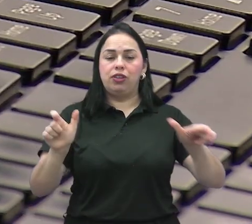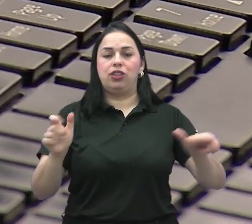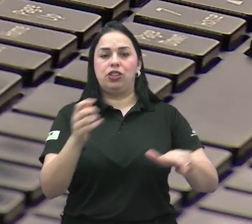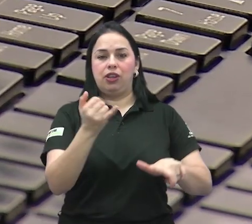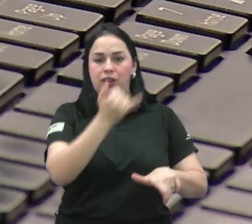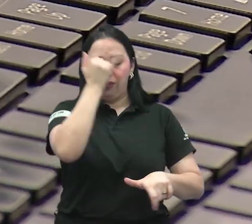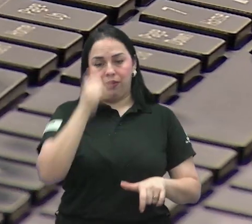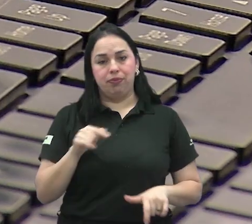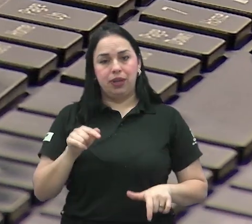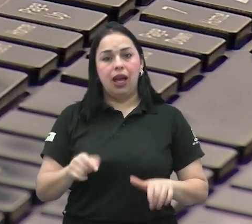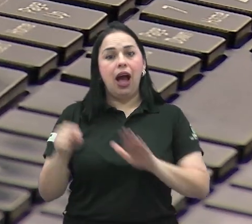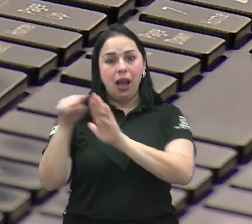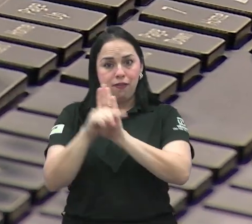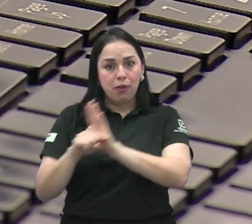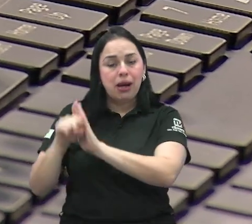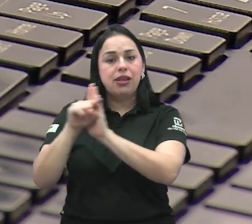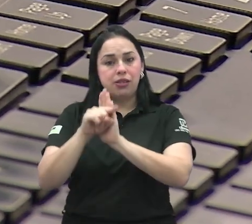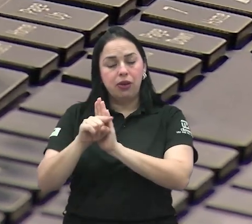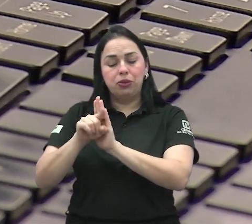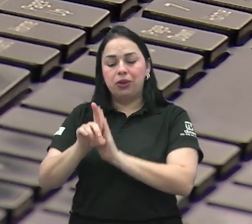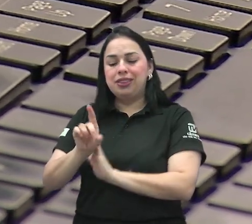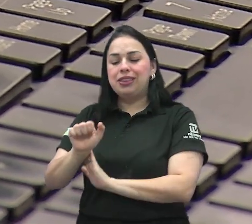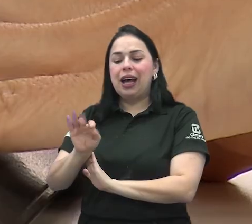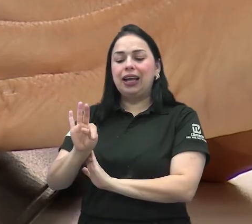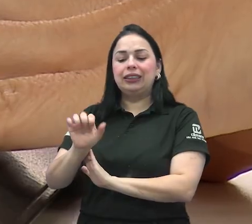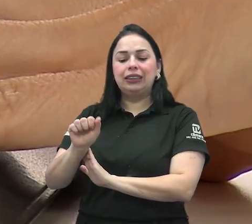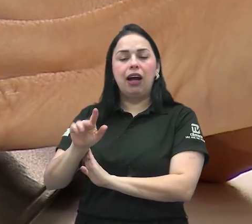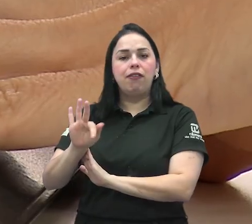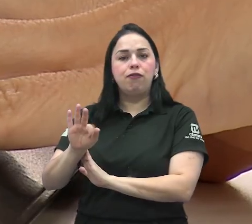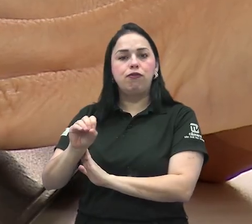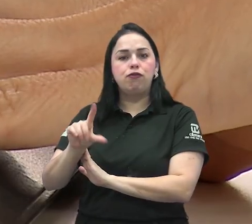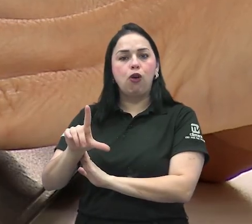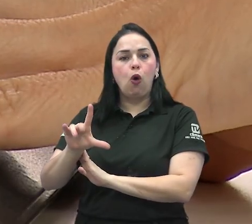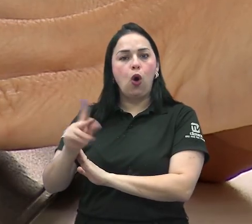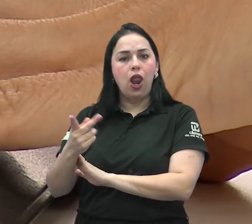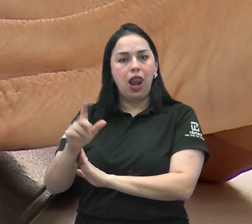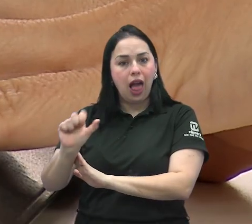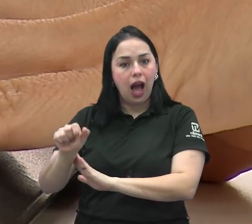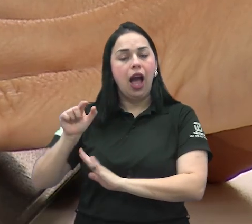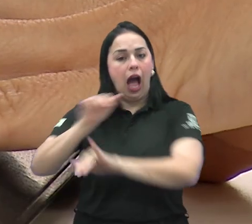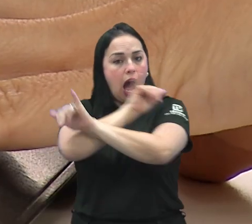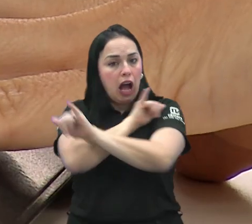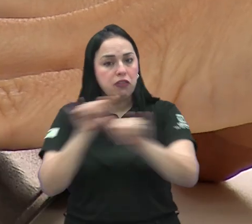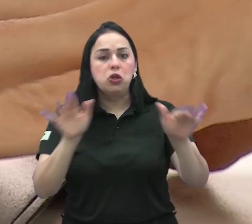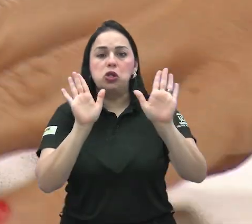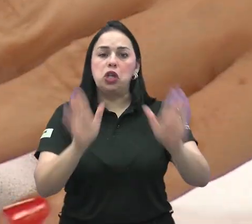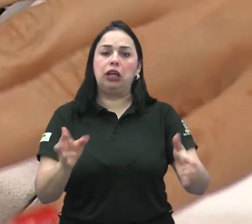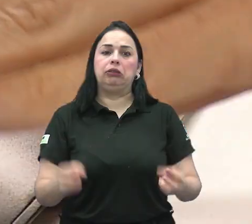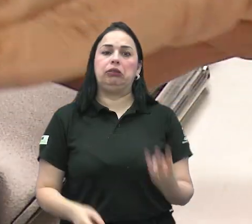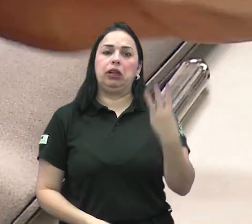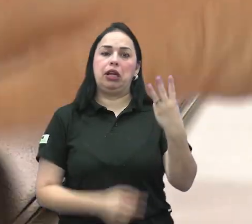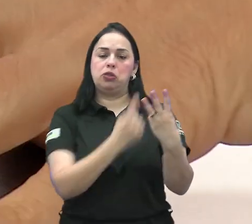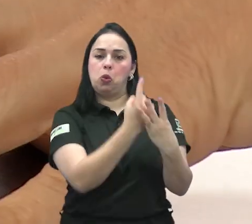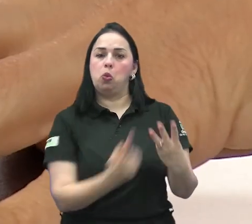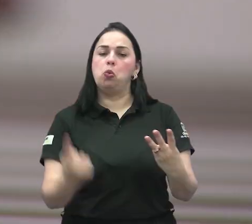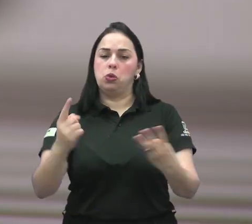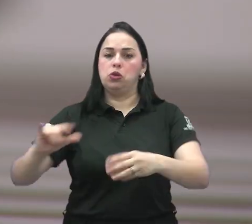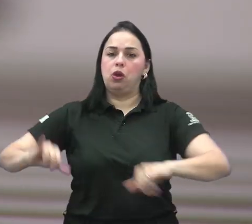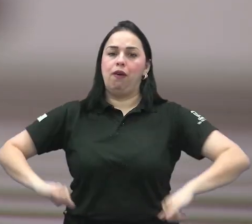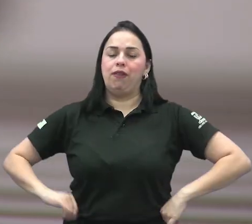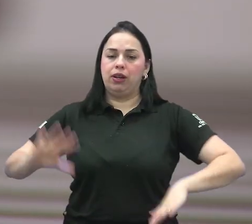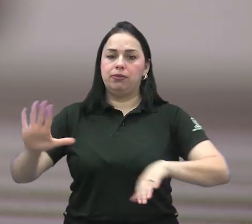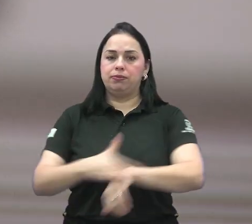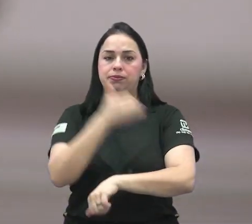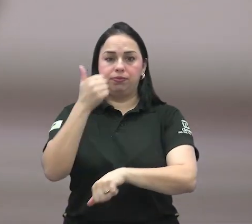Os dados são do Instituto Datafolha, encomendados pelo Fórum Brasileiro de Segurança Pública.